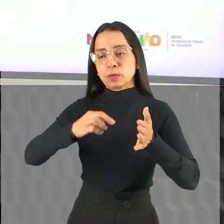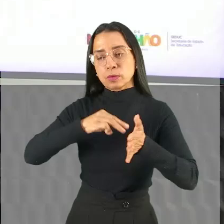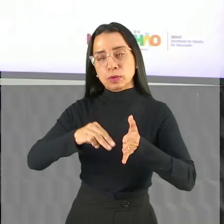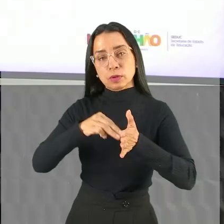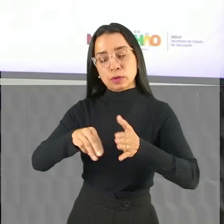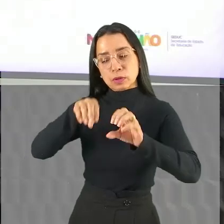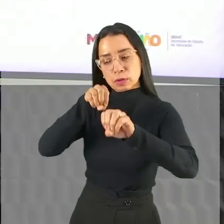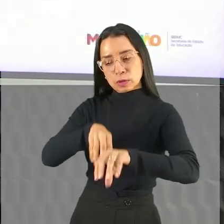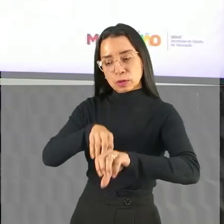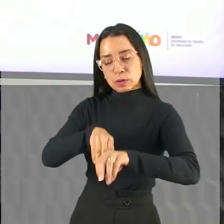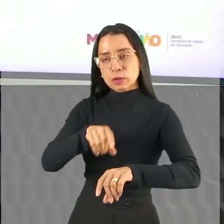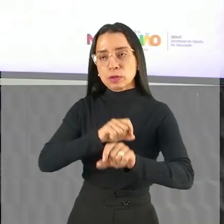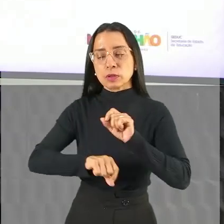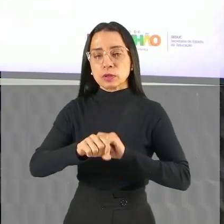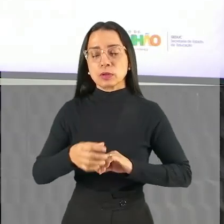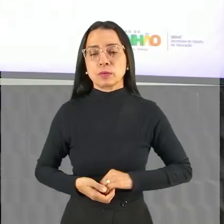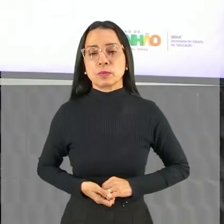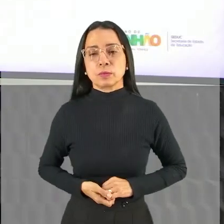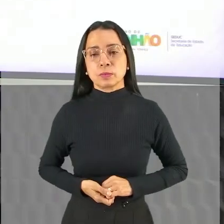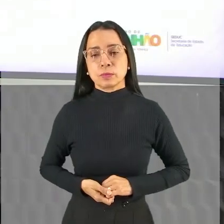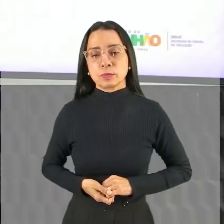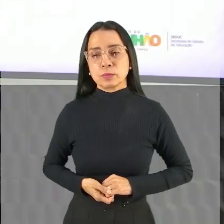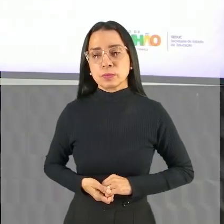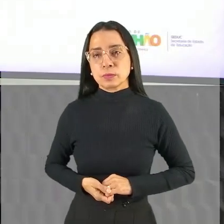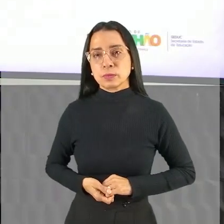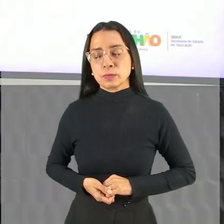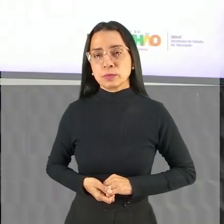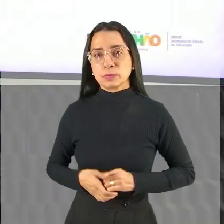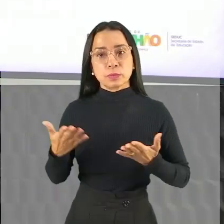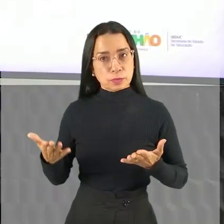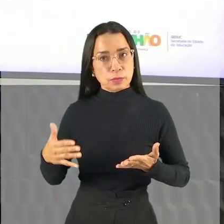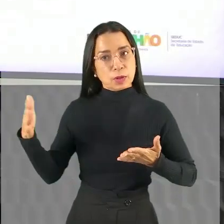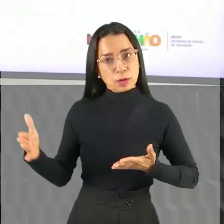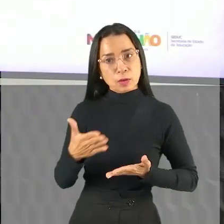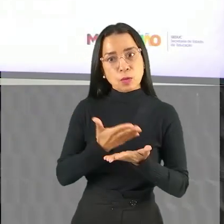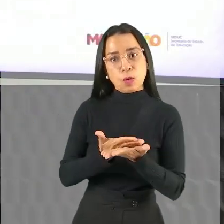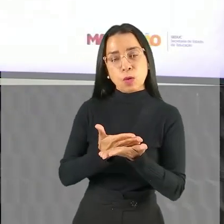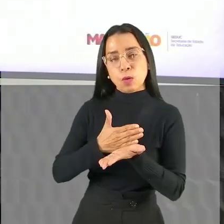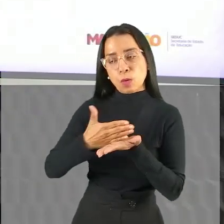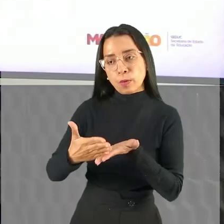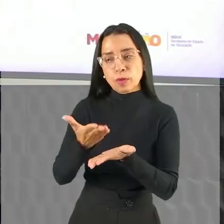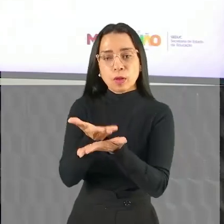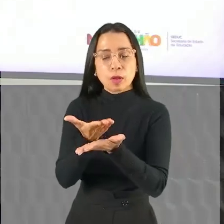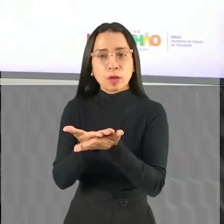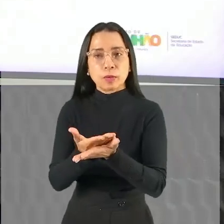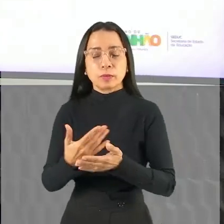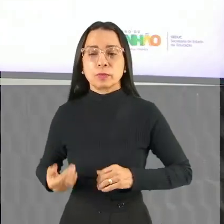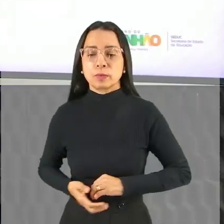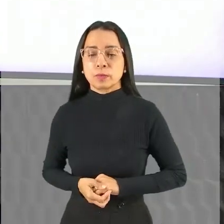de Educação. Pegue papel e caneta e vamos para a nossa aula.